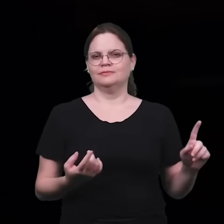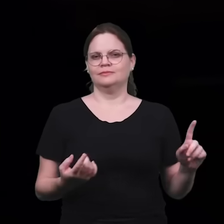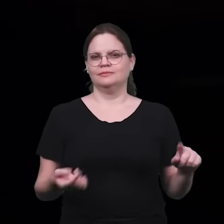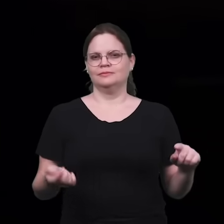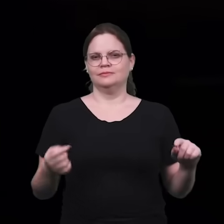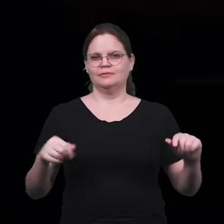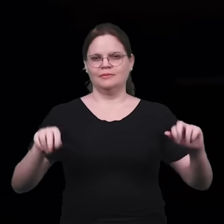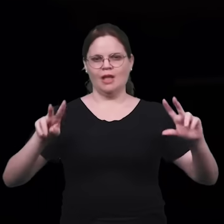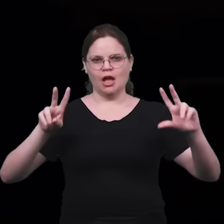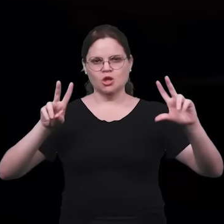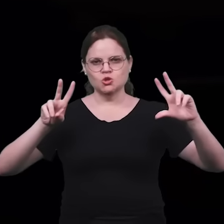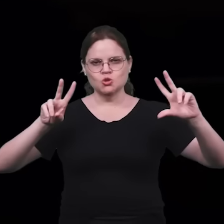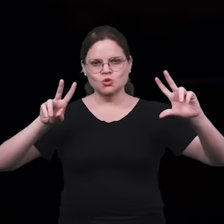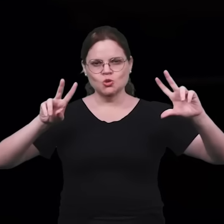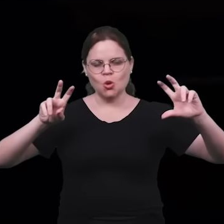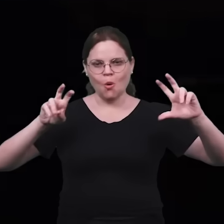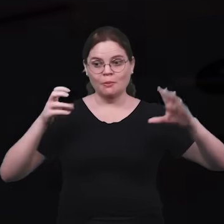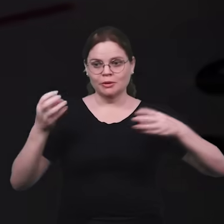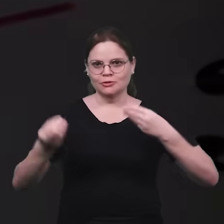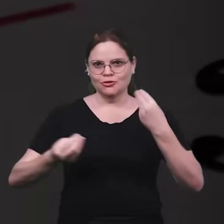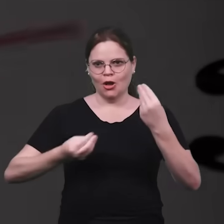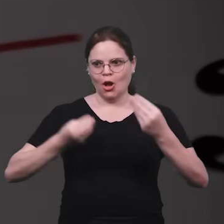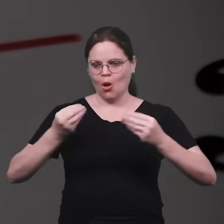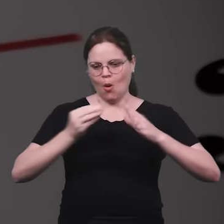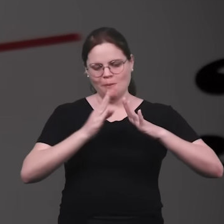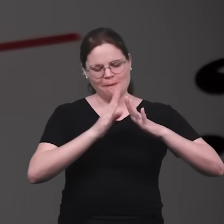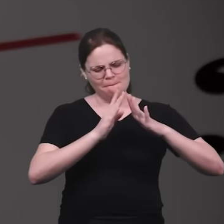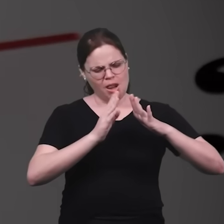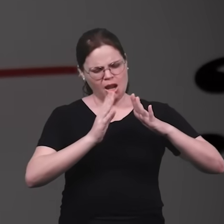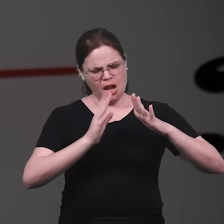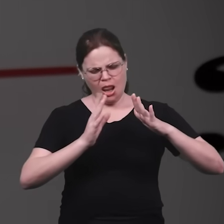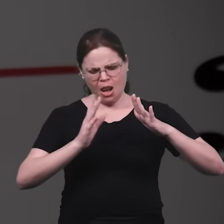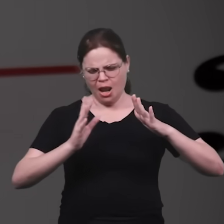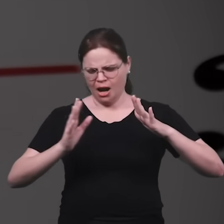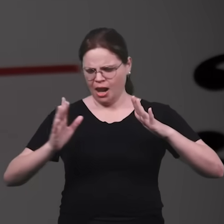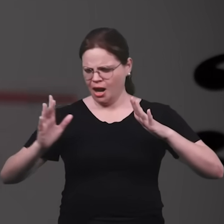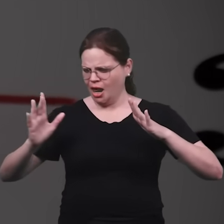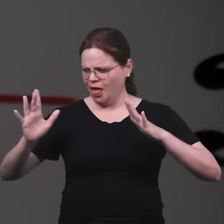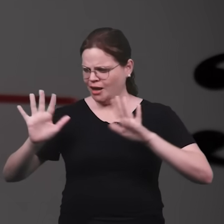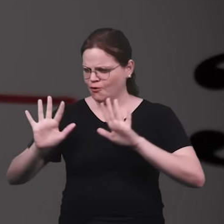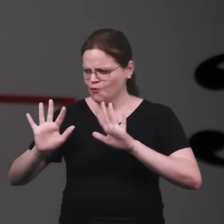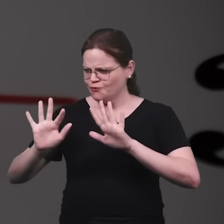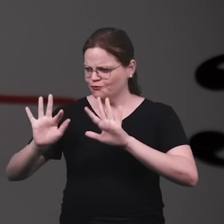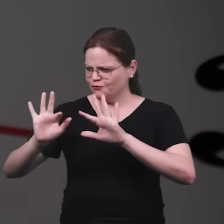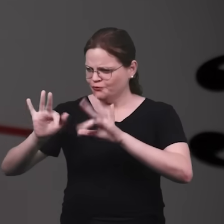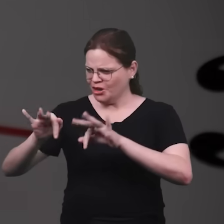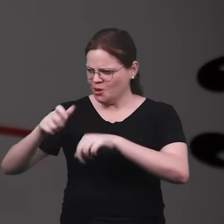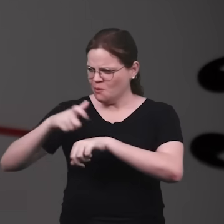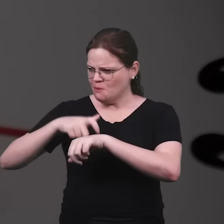ouvir, como será o fim, o momento